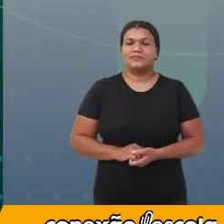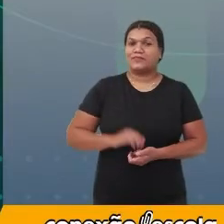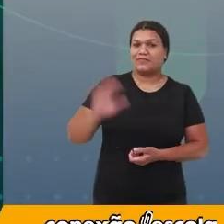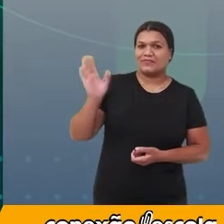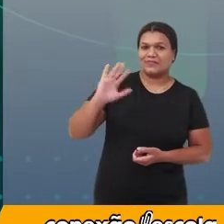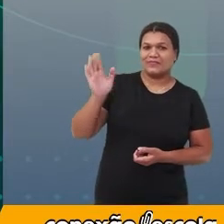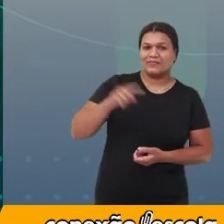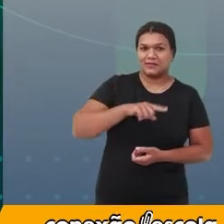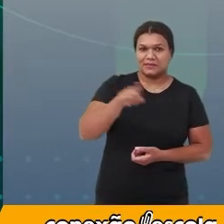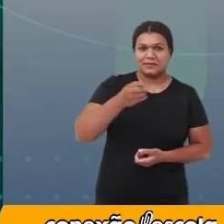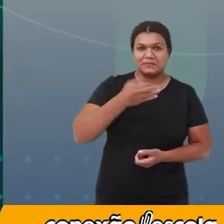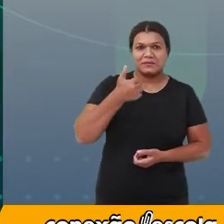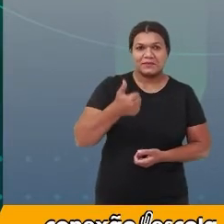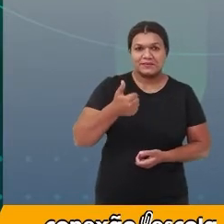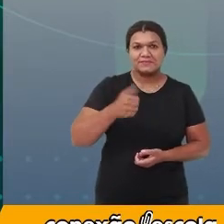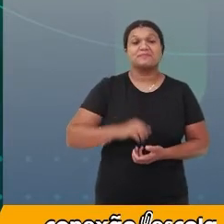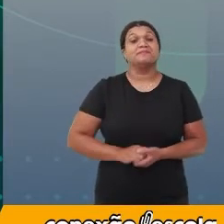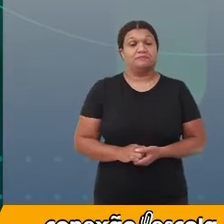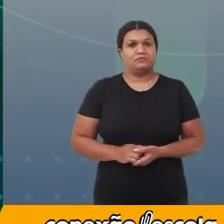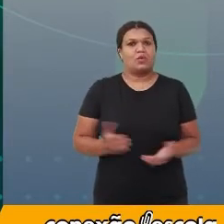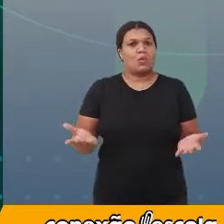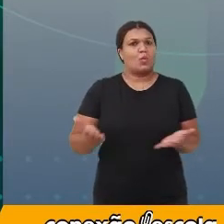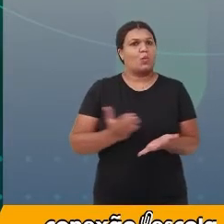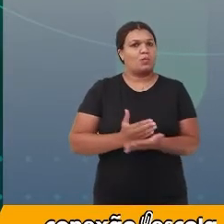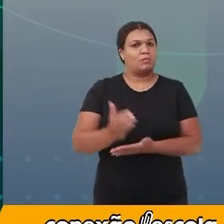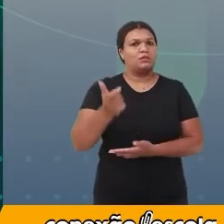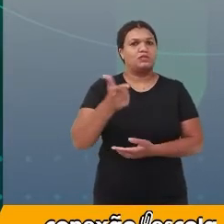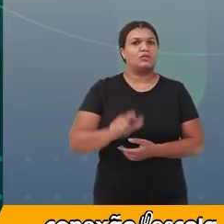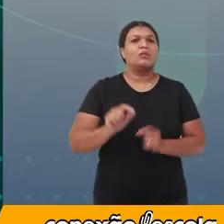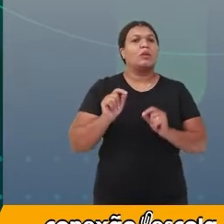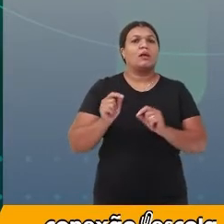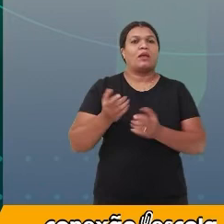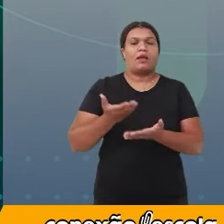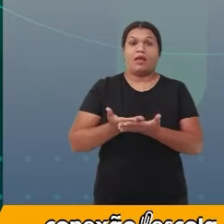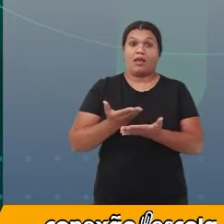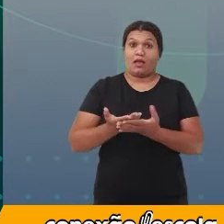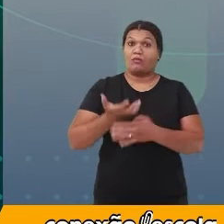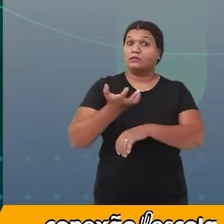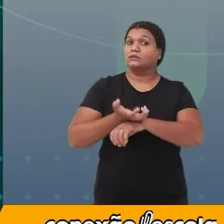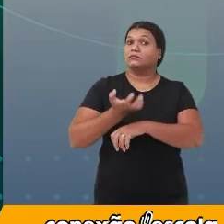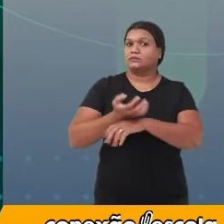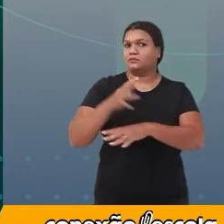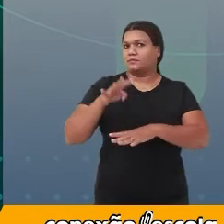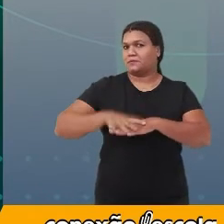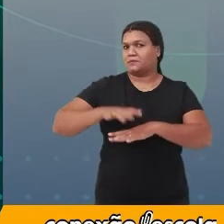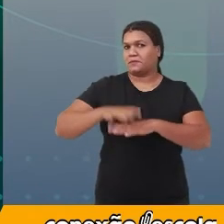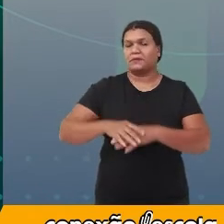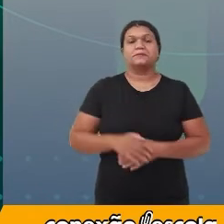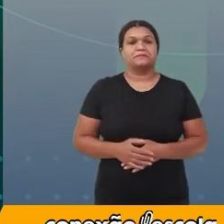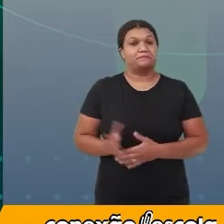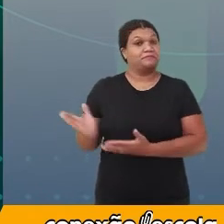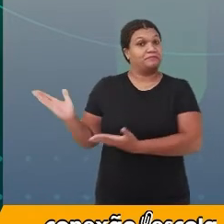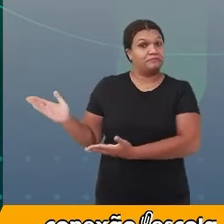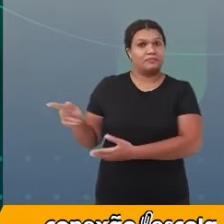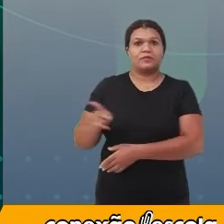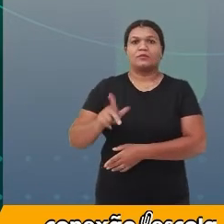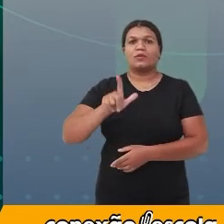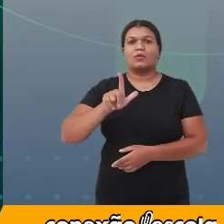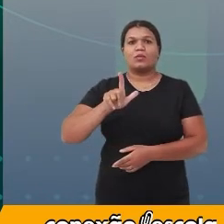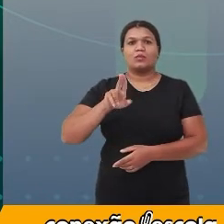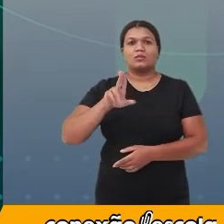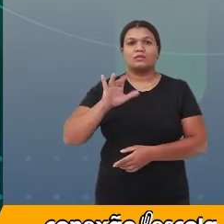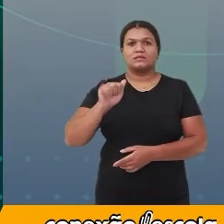E aí, galera, tudo bem? Vamos começar mais uma aula de matemática. Eu sou a